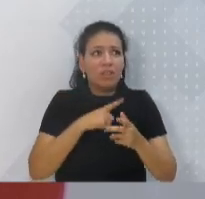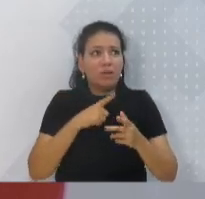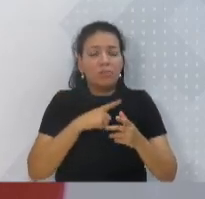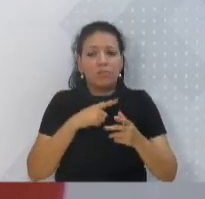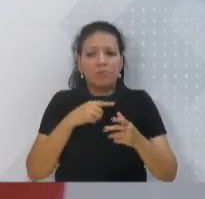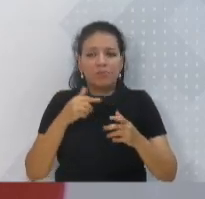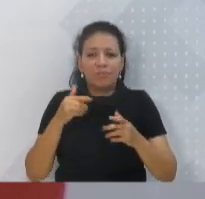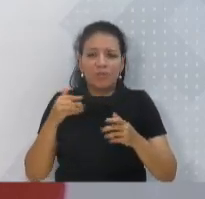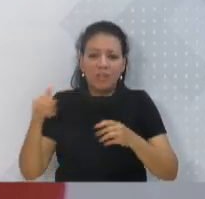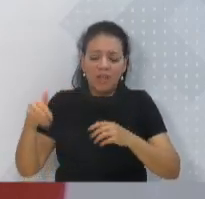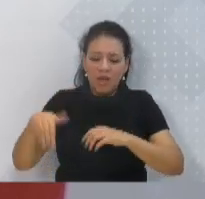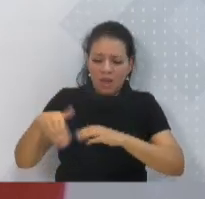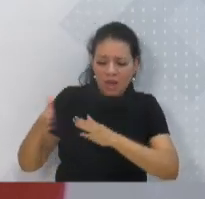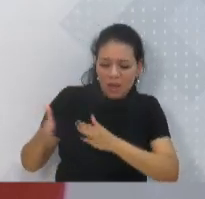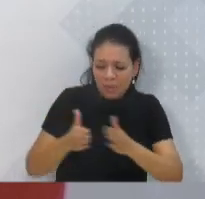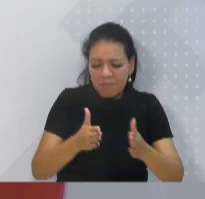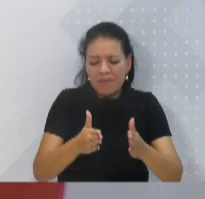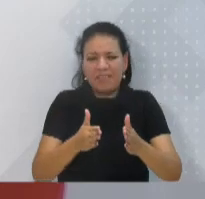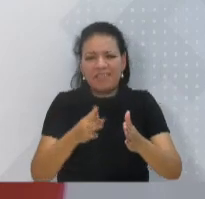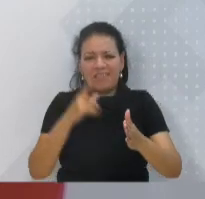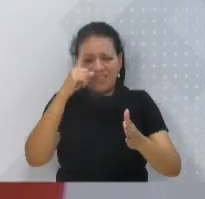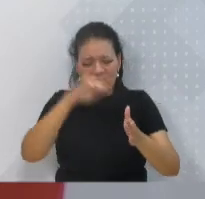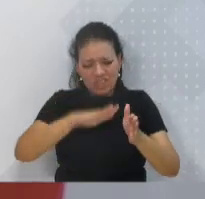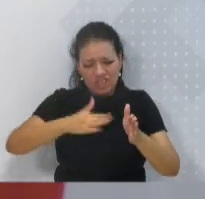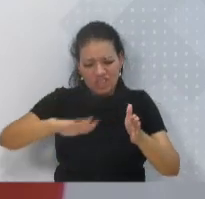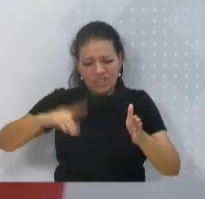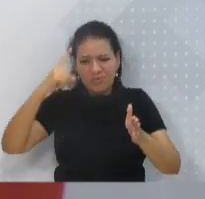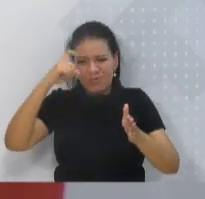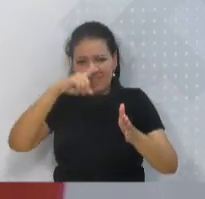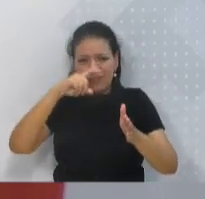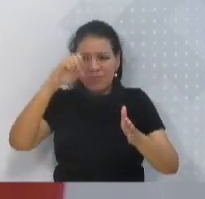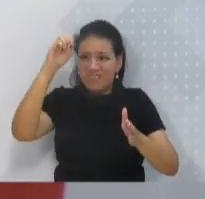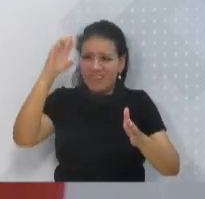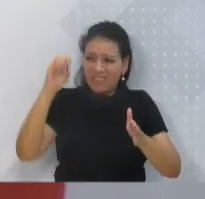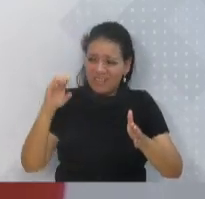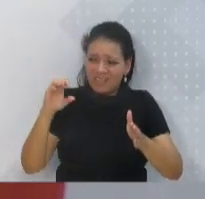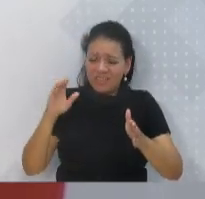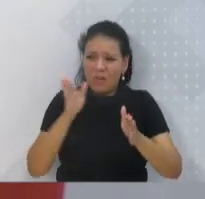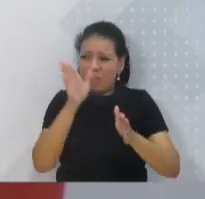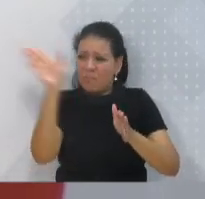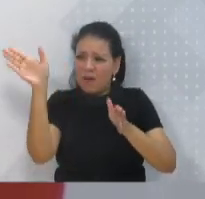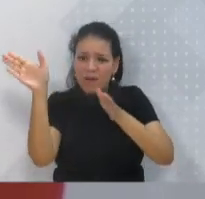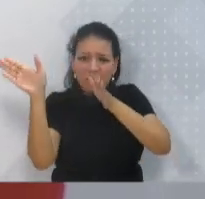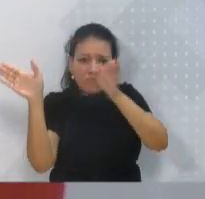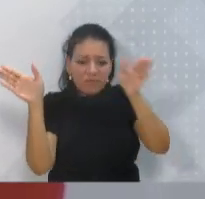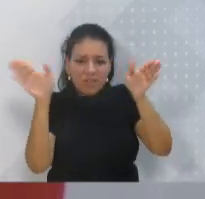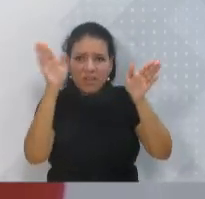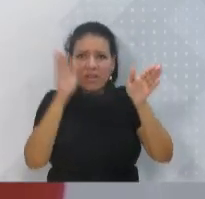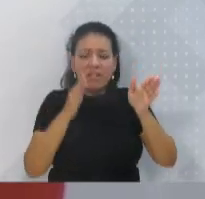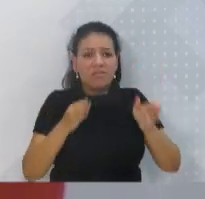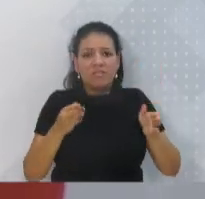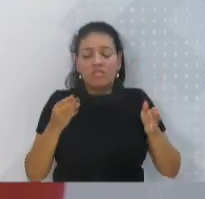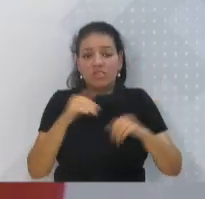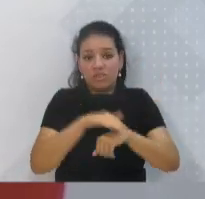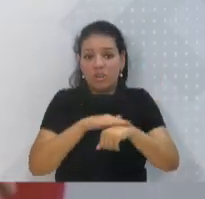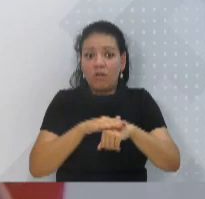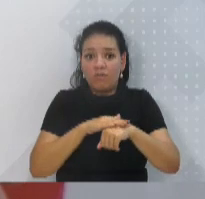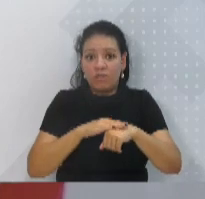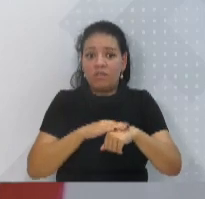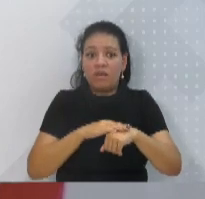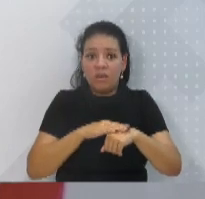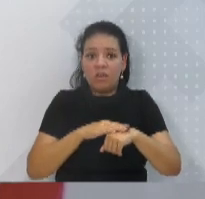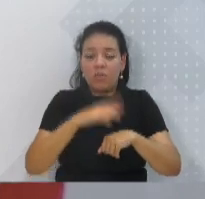irregular, condições difíceis, sem sinalização vertical, horizontal, e eu já conversei com o prefeito, por isso